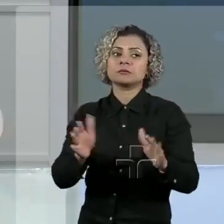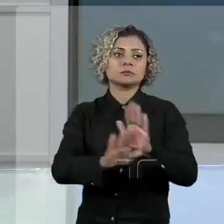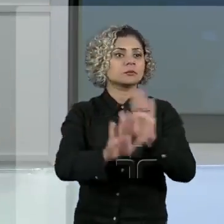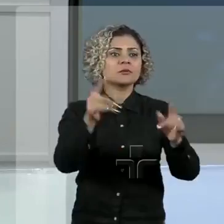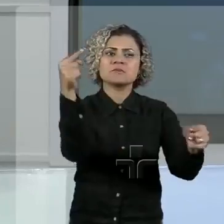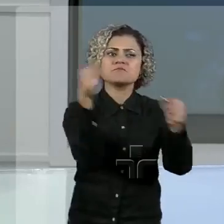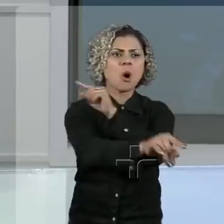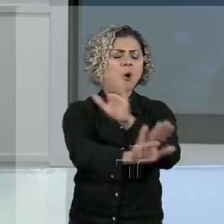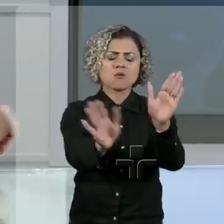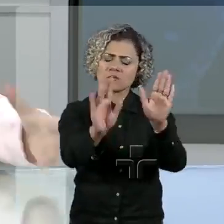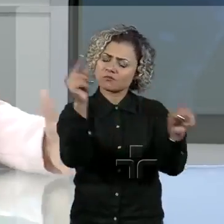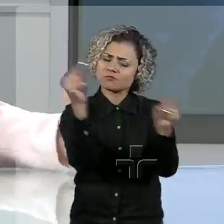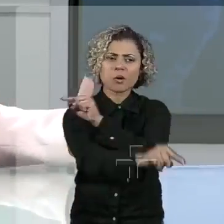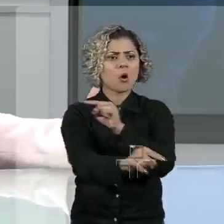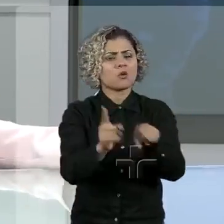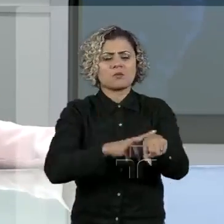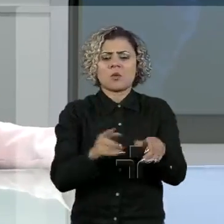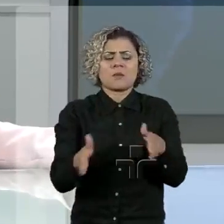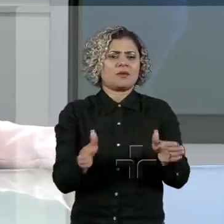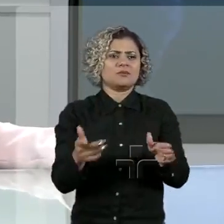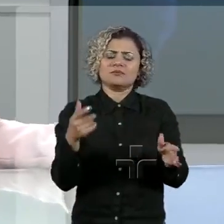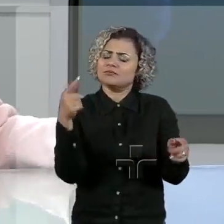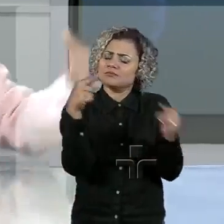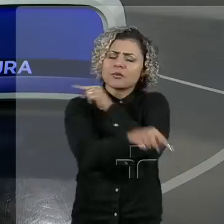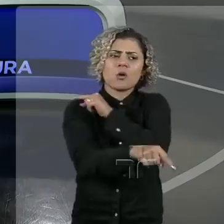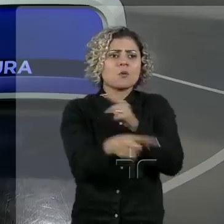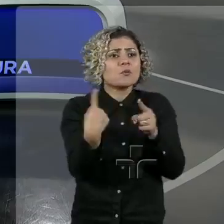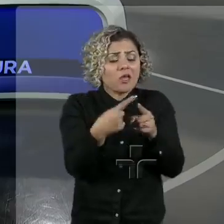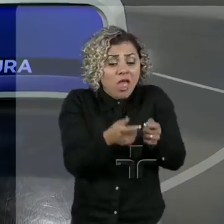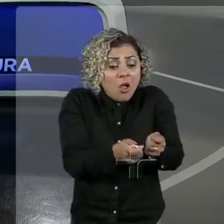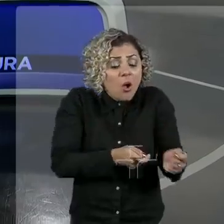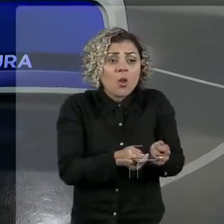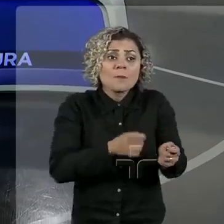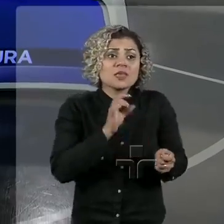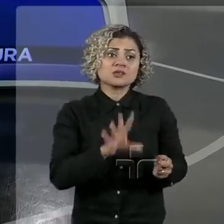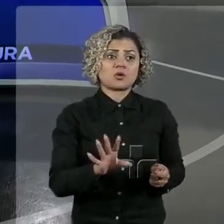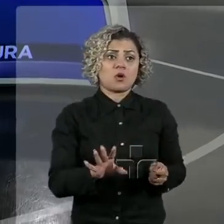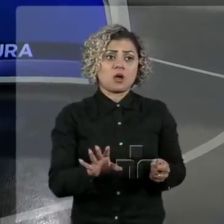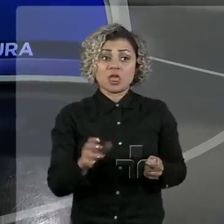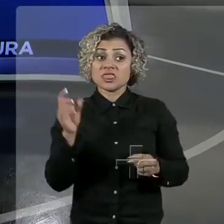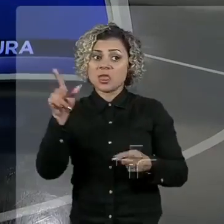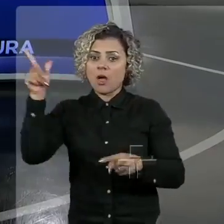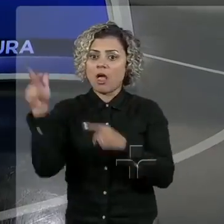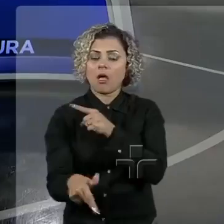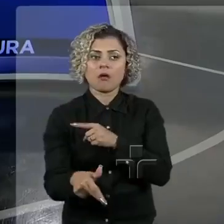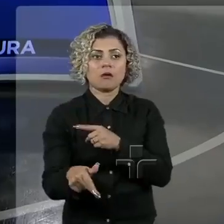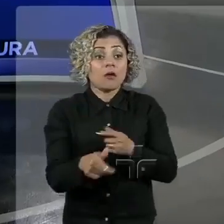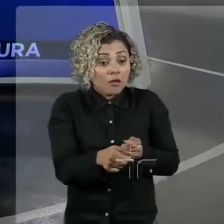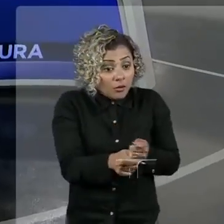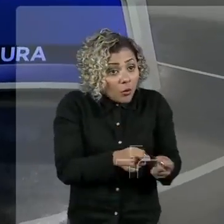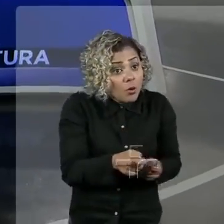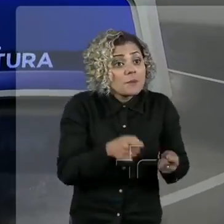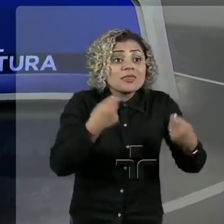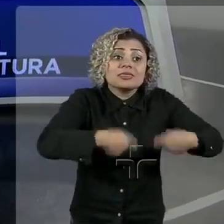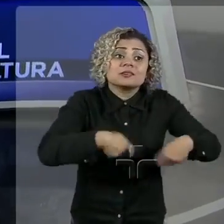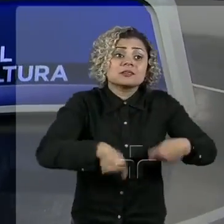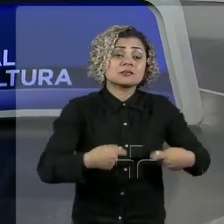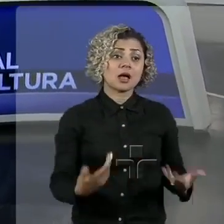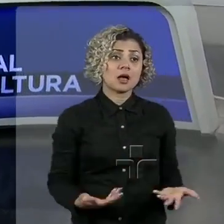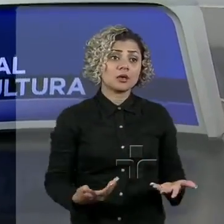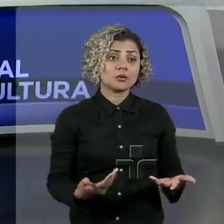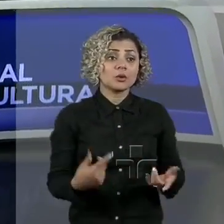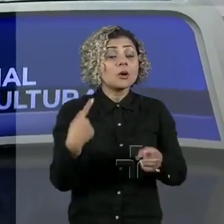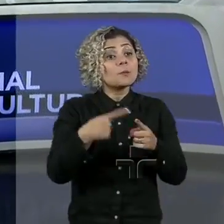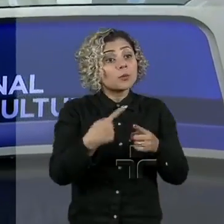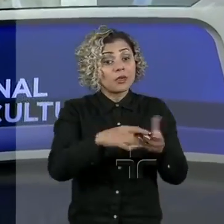são cabíveis no momento de um contingenciamento, porque este contingenciamento era necessário até porque não sai a reforma